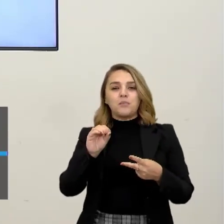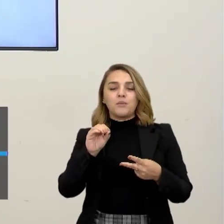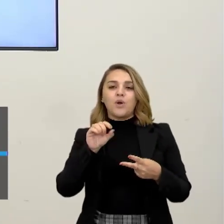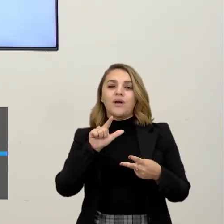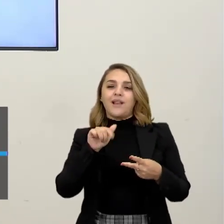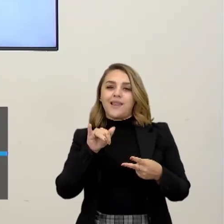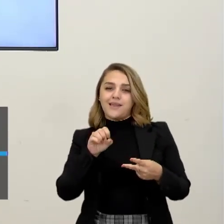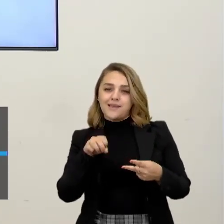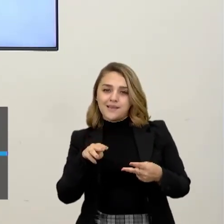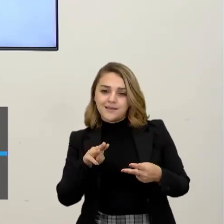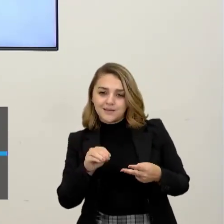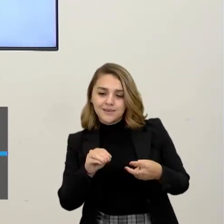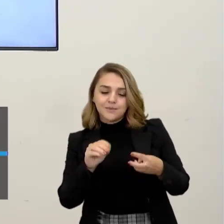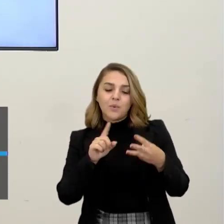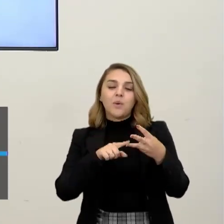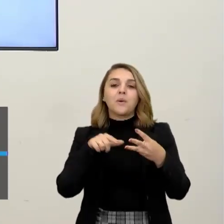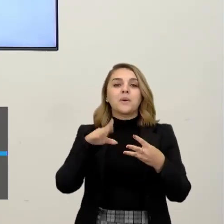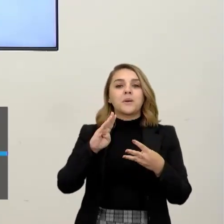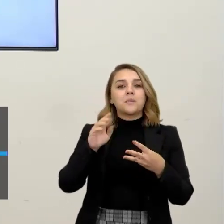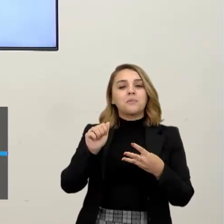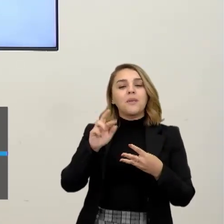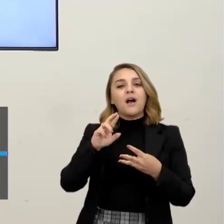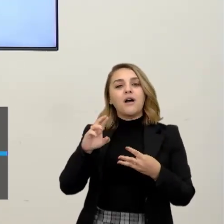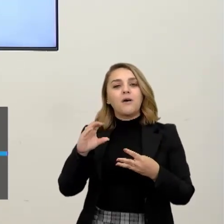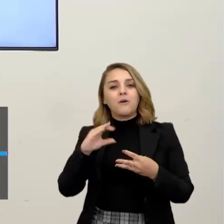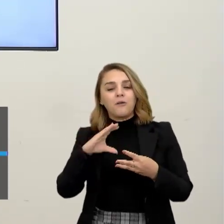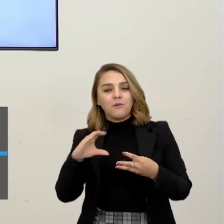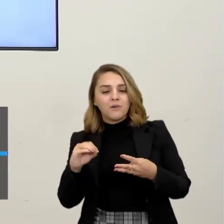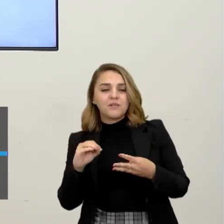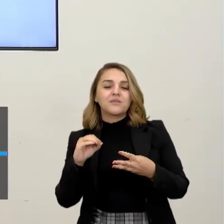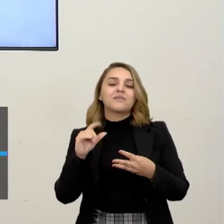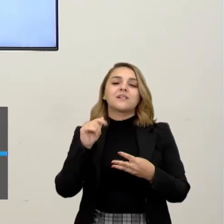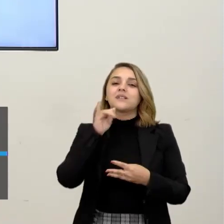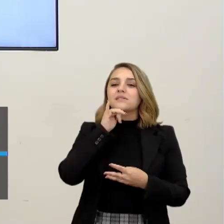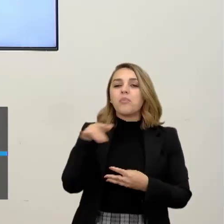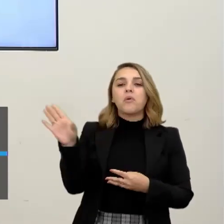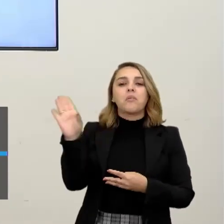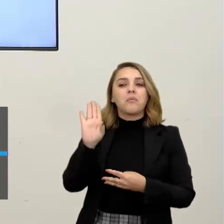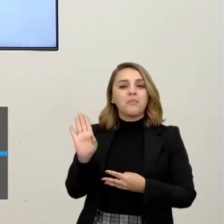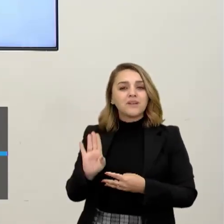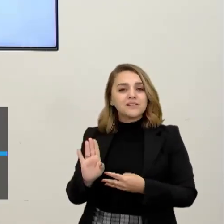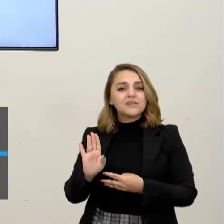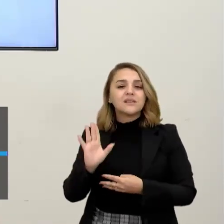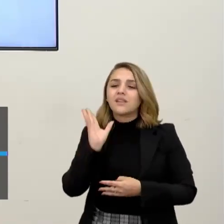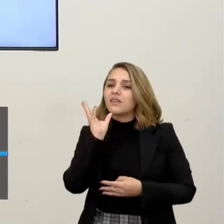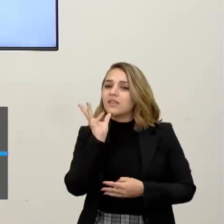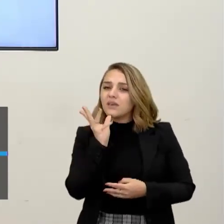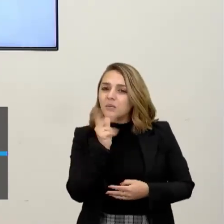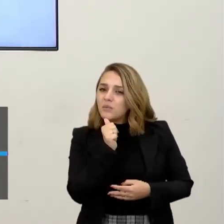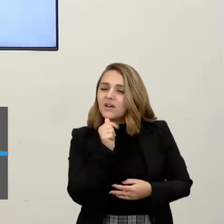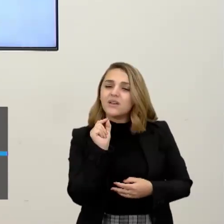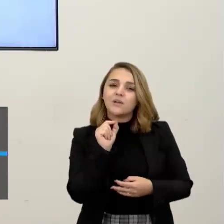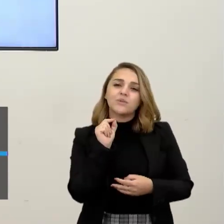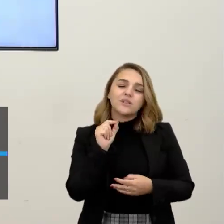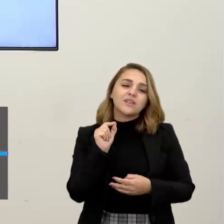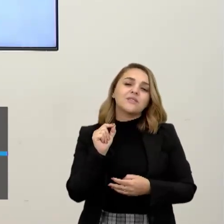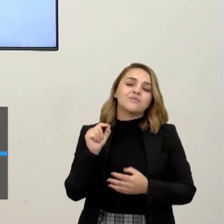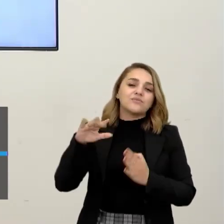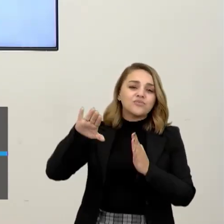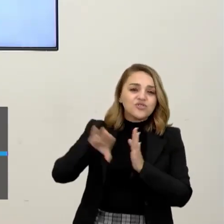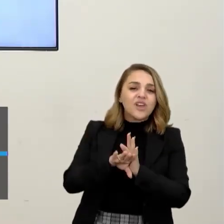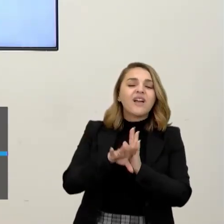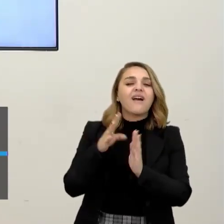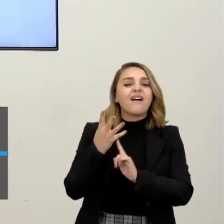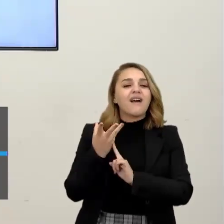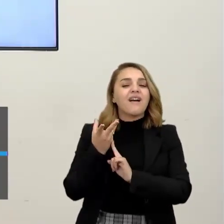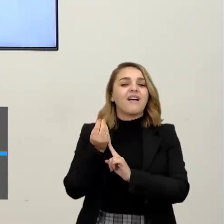verdade, no Brasil, como, repito, demorava tanto de chegar tudo, a arte